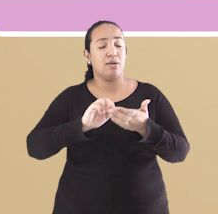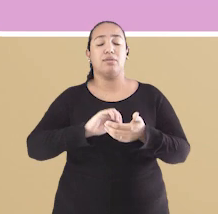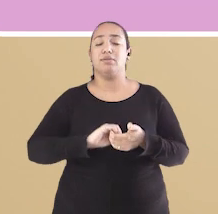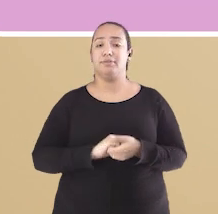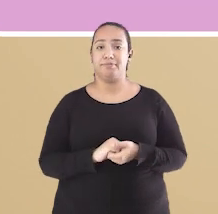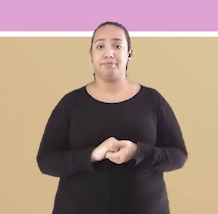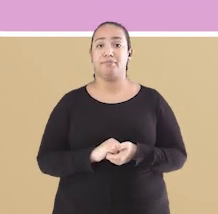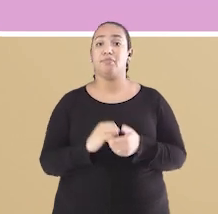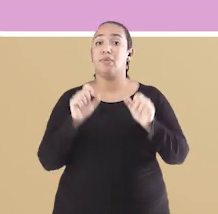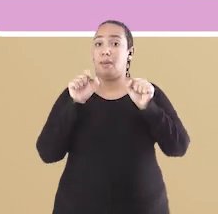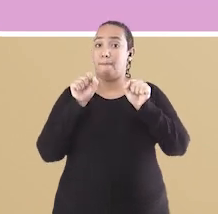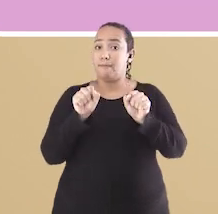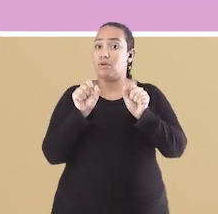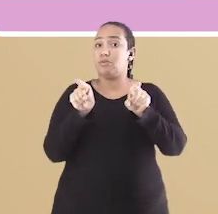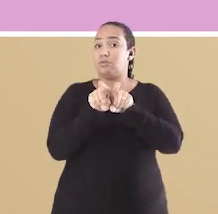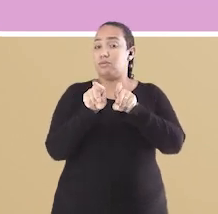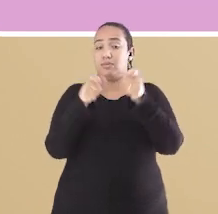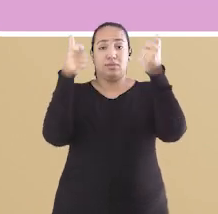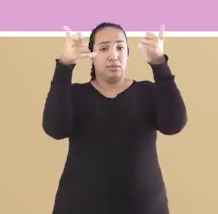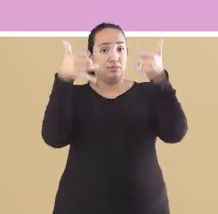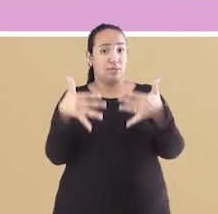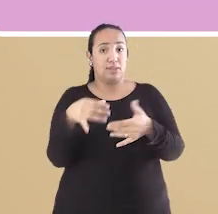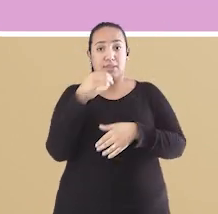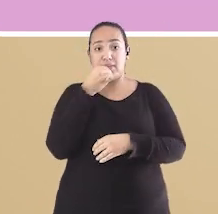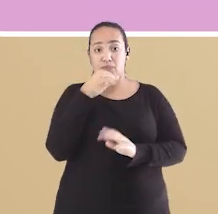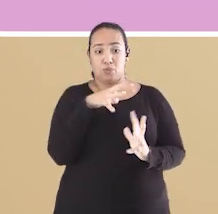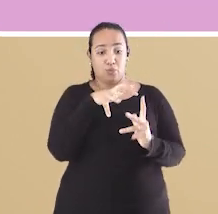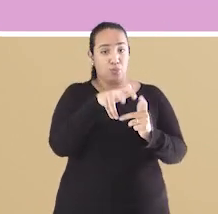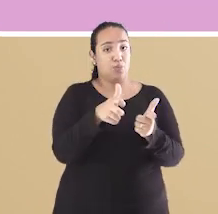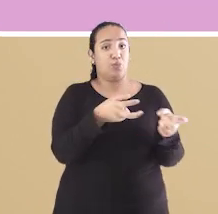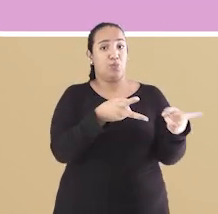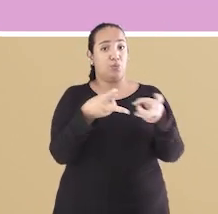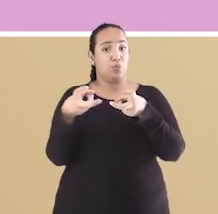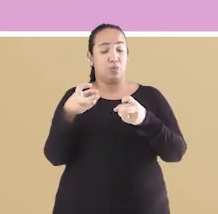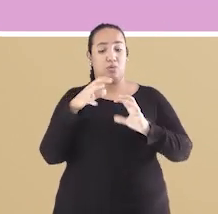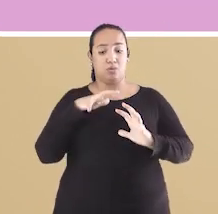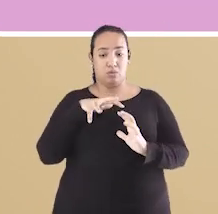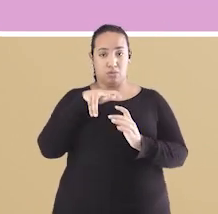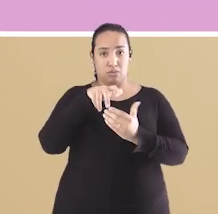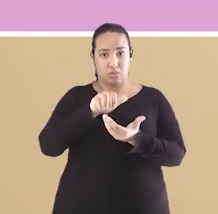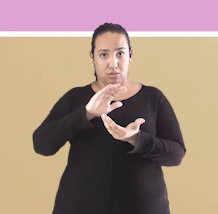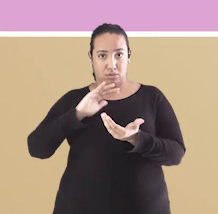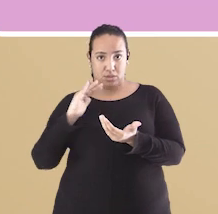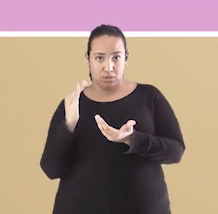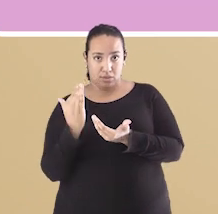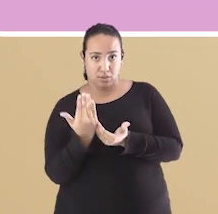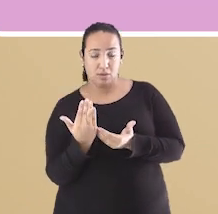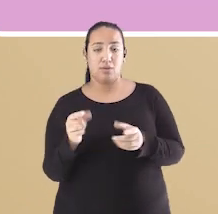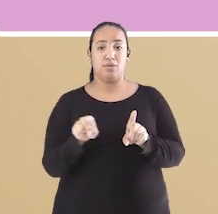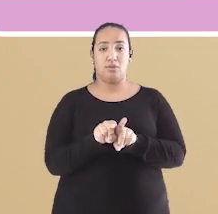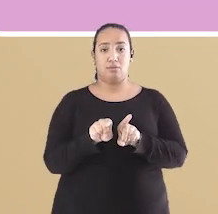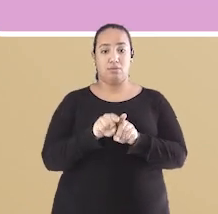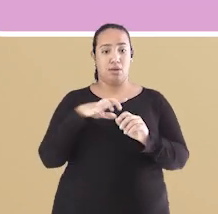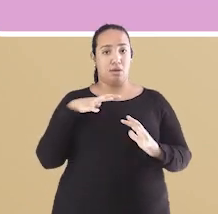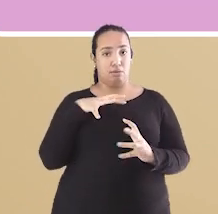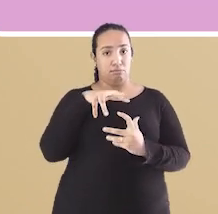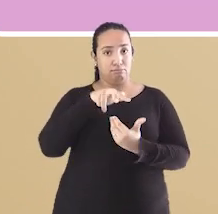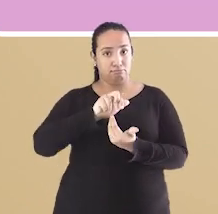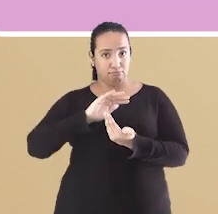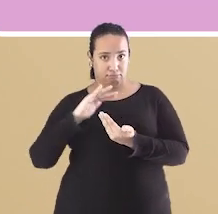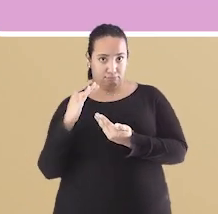mais abrangente, pode-se falar também de cosmovisão ocidental e cosmovisão oriental, aqui falando